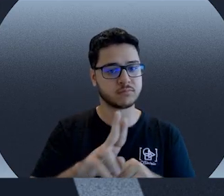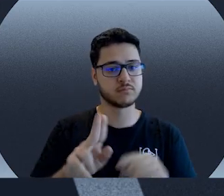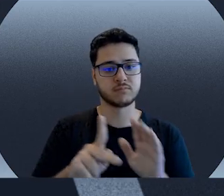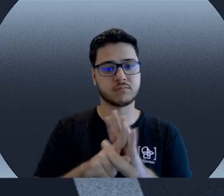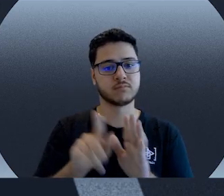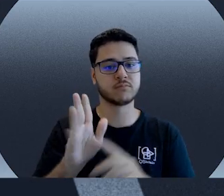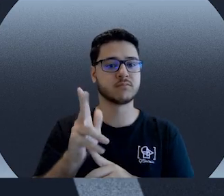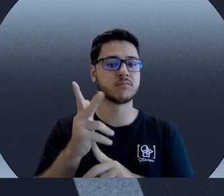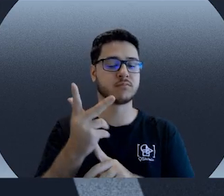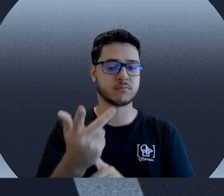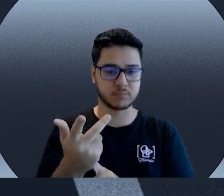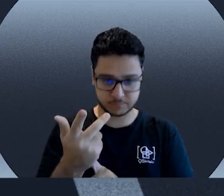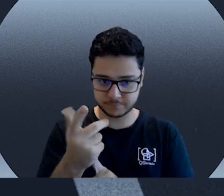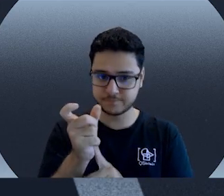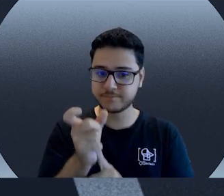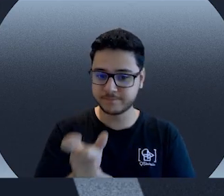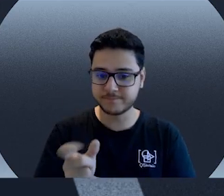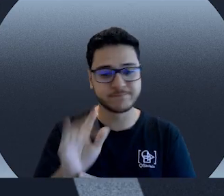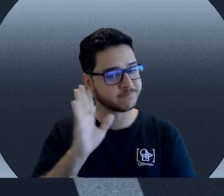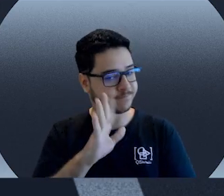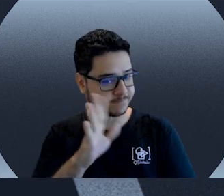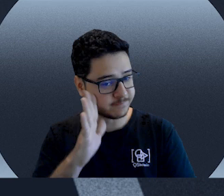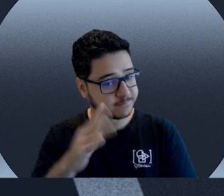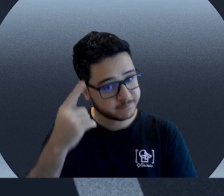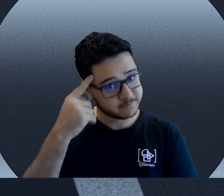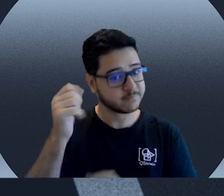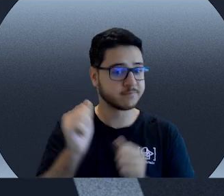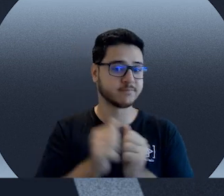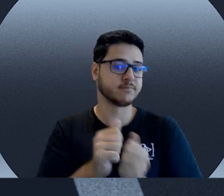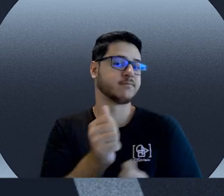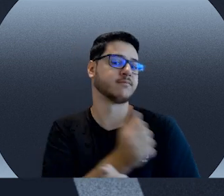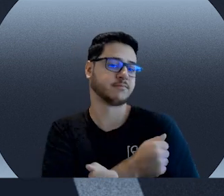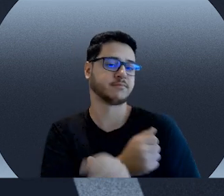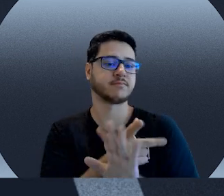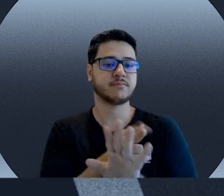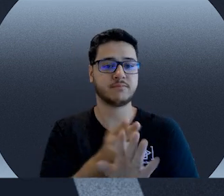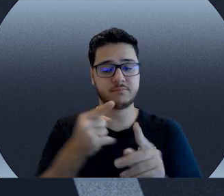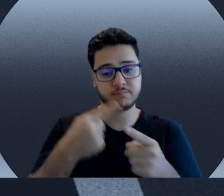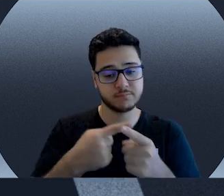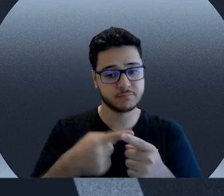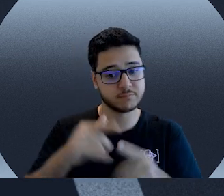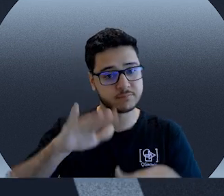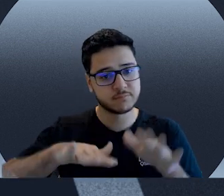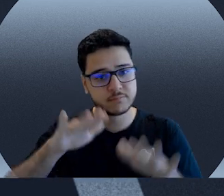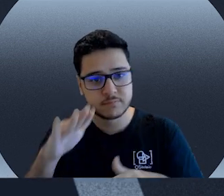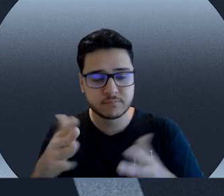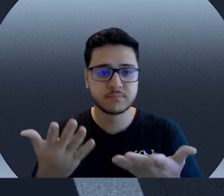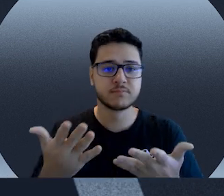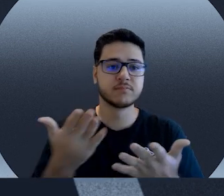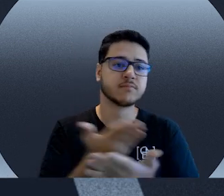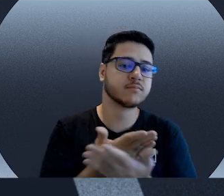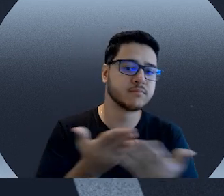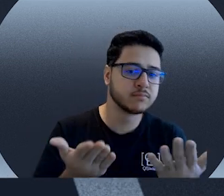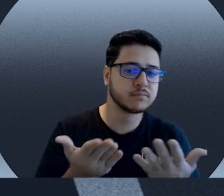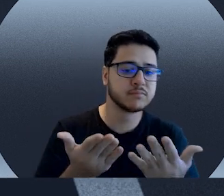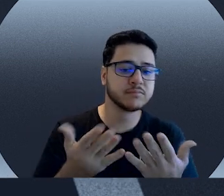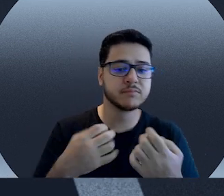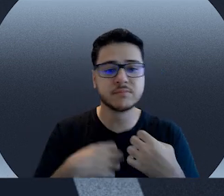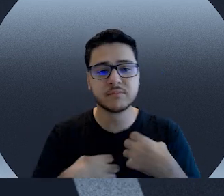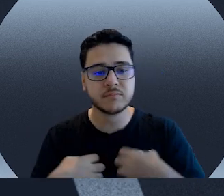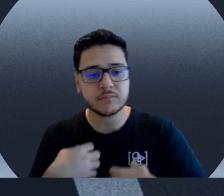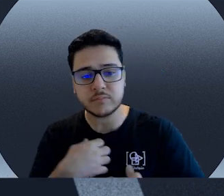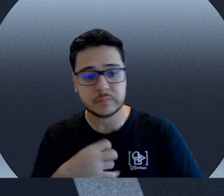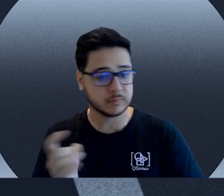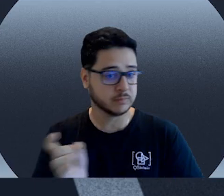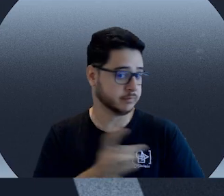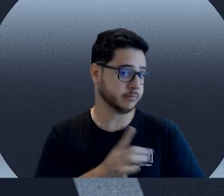pelo artista? Então, isso é legal da gente pensar com os nossos alunos, porque, às vezes, eles se prendem, às vezes, por um